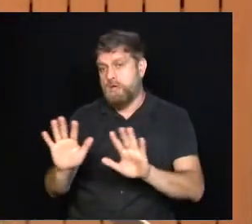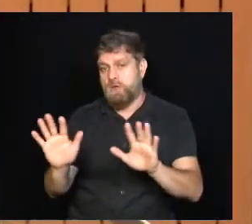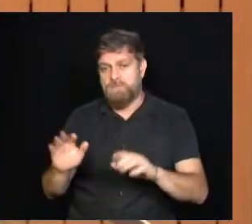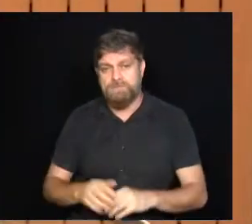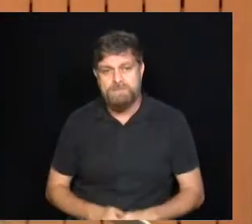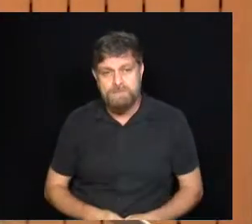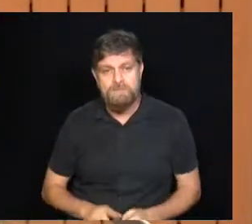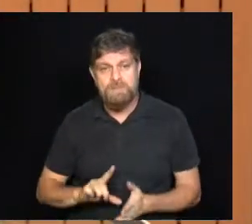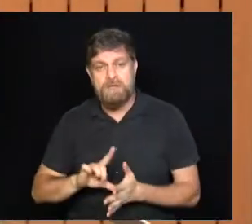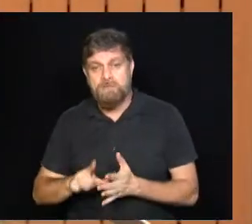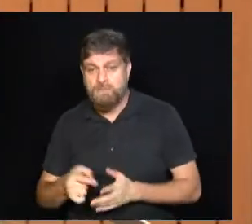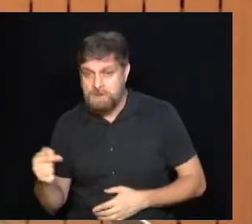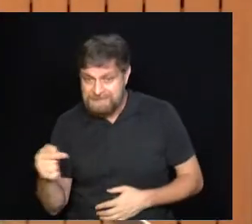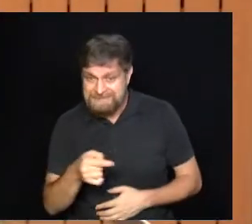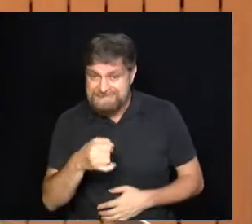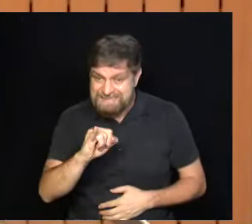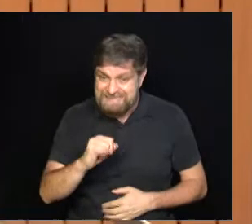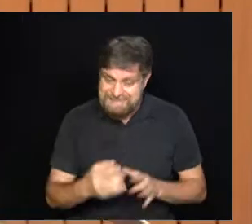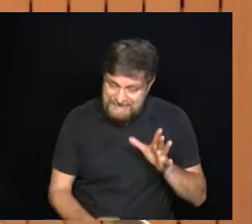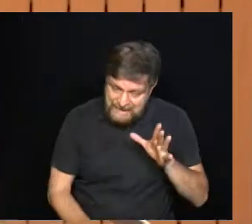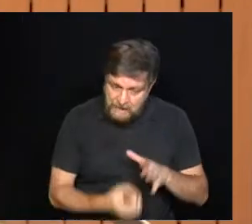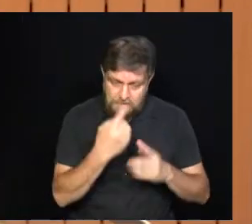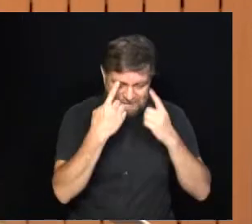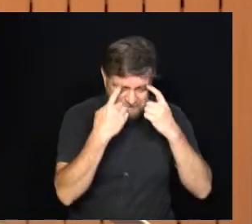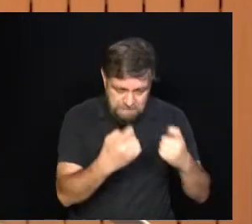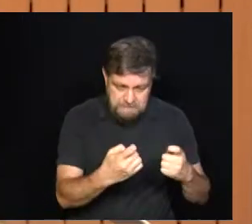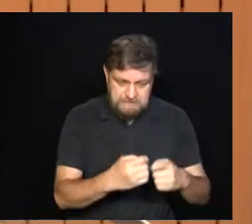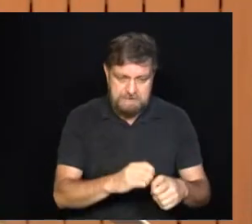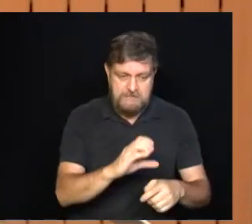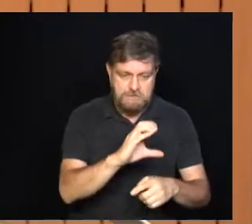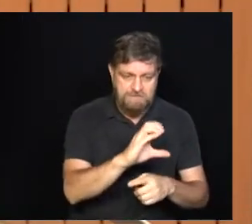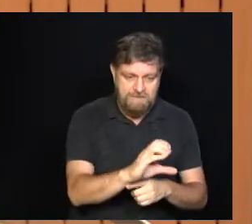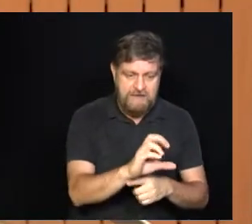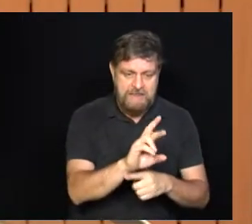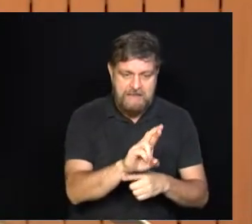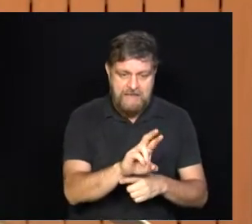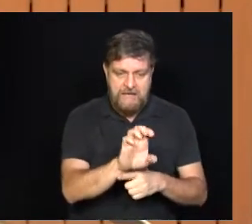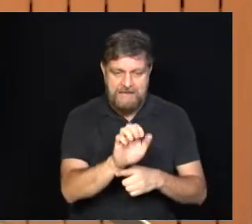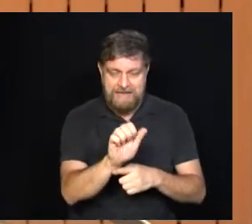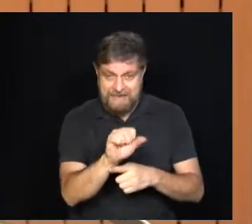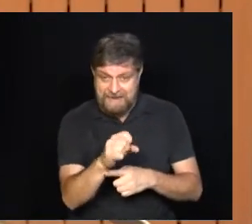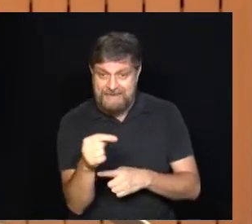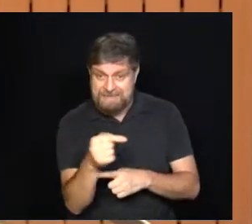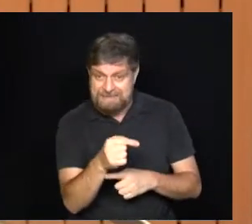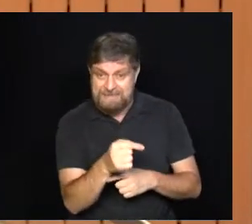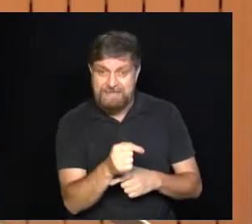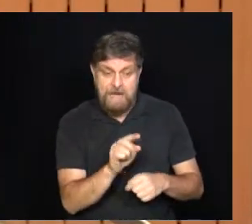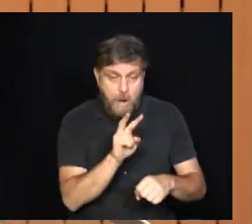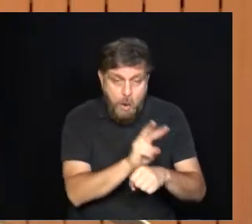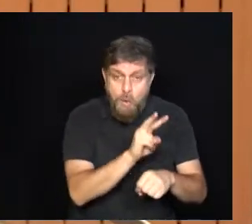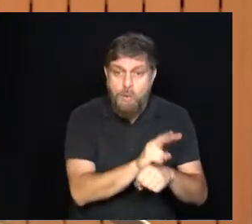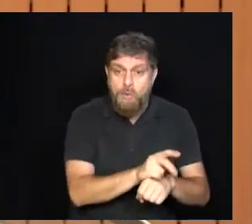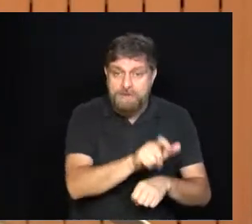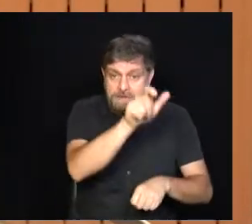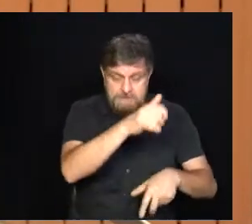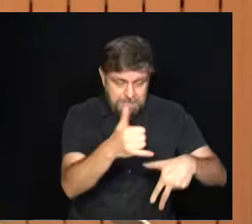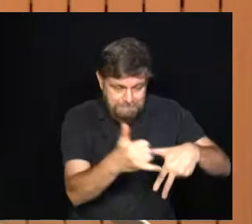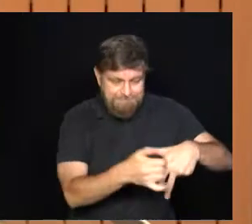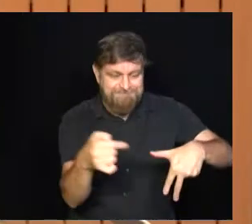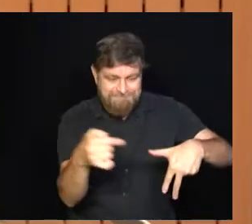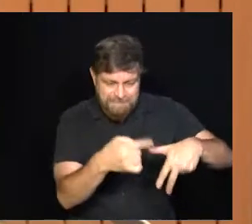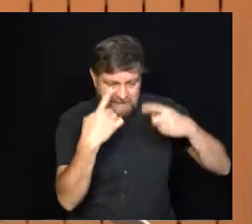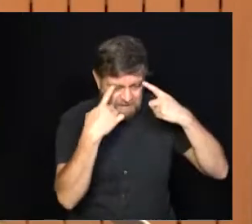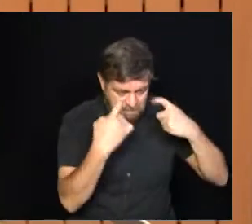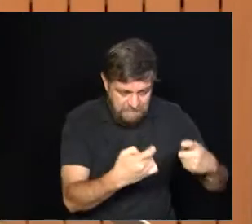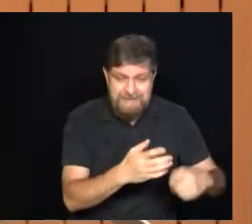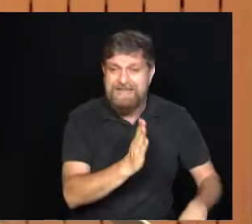nós falamos agora dos CREAs, que são serviços que atendem às situações de violência que já se instalaram, que